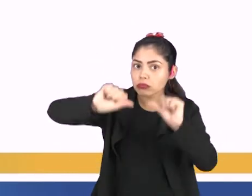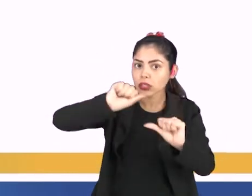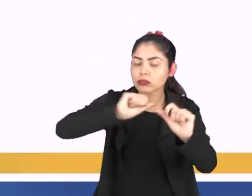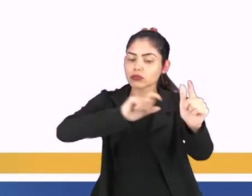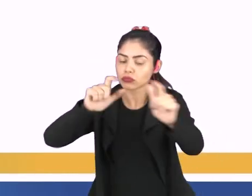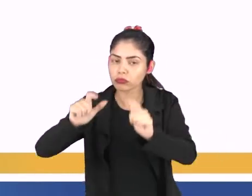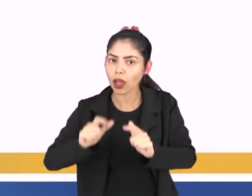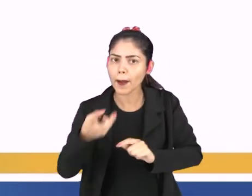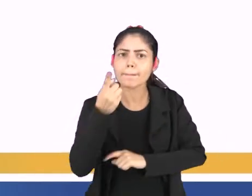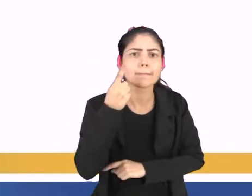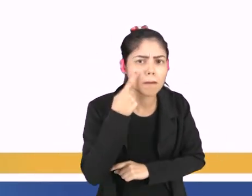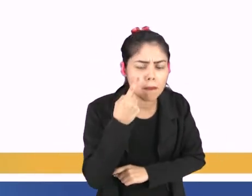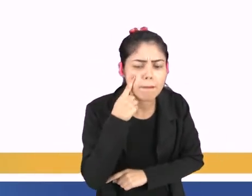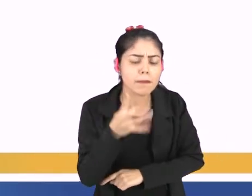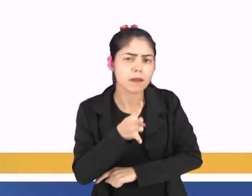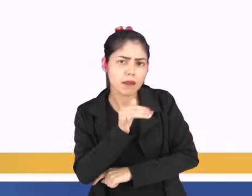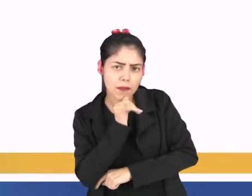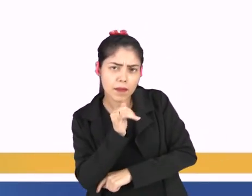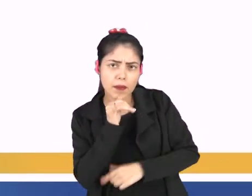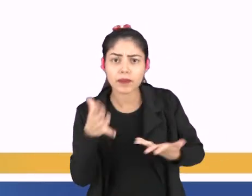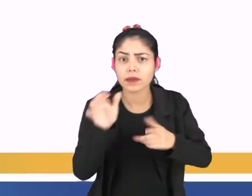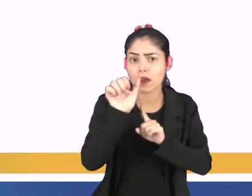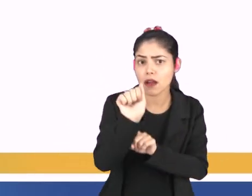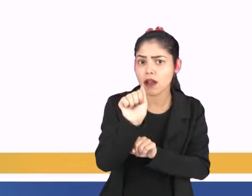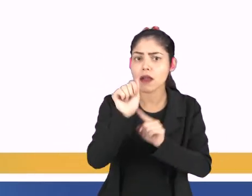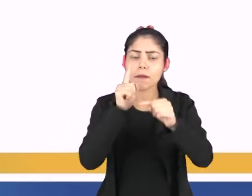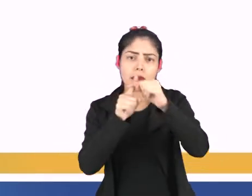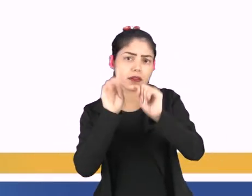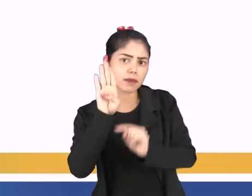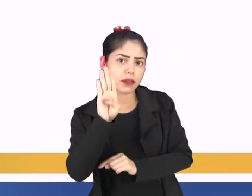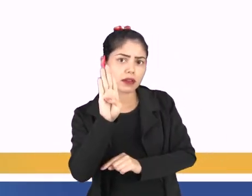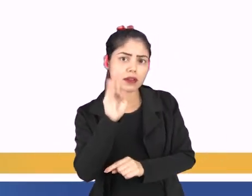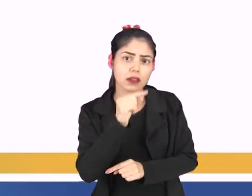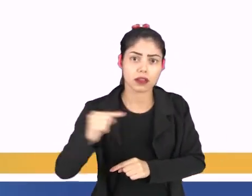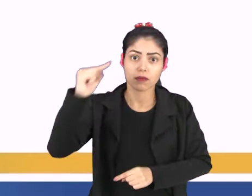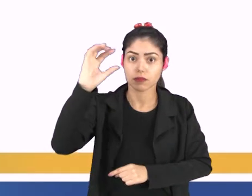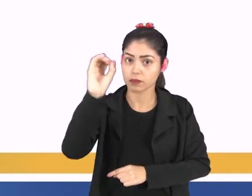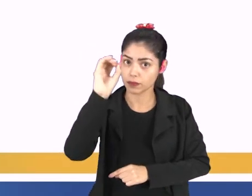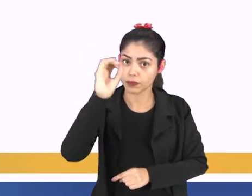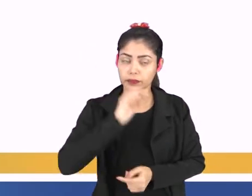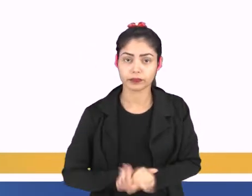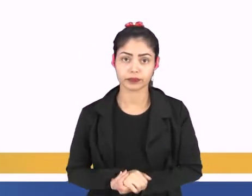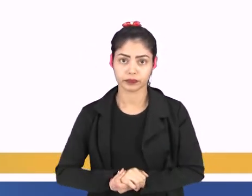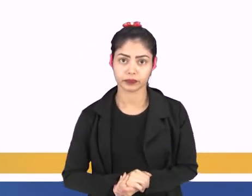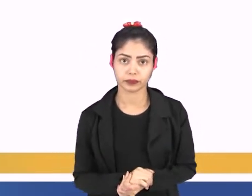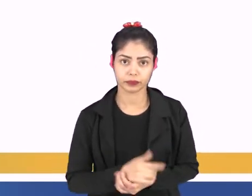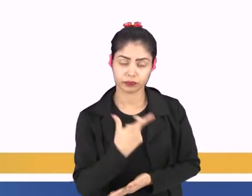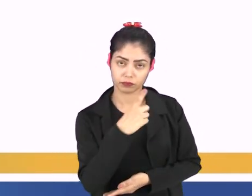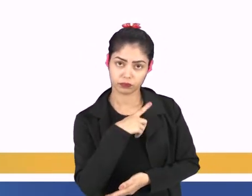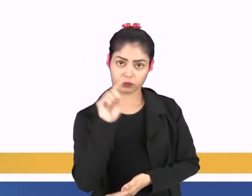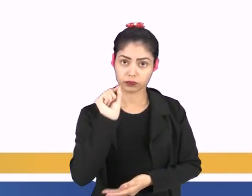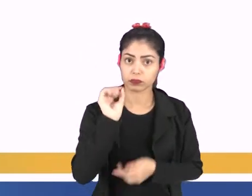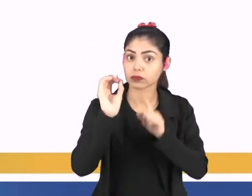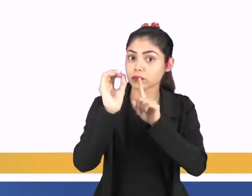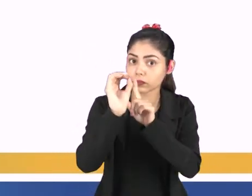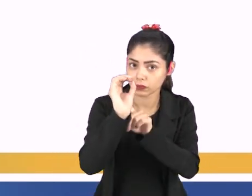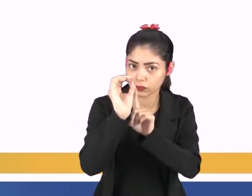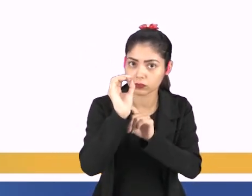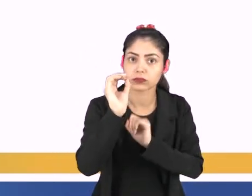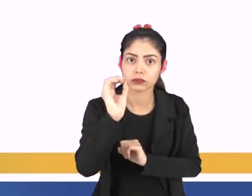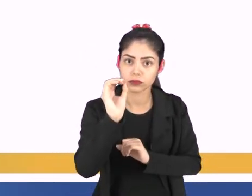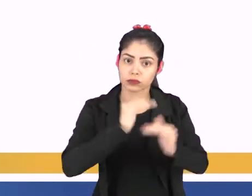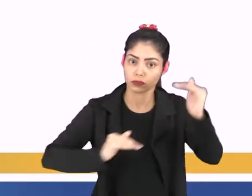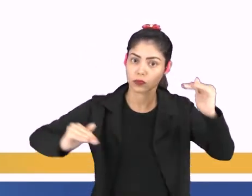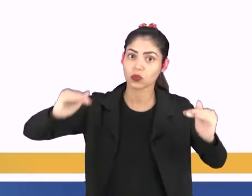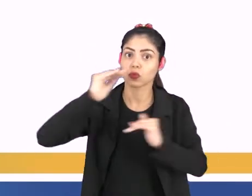Então percebam aí, por exemplo, no A mais B elevado a zero. Nós temos aí um zero